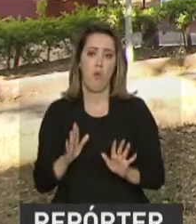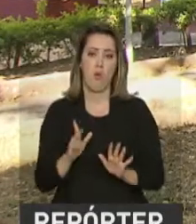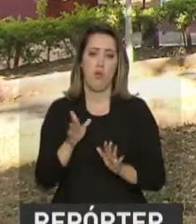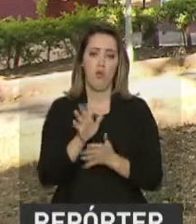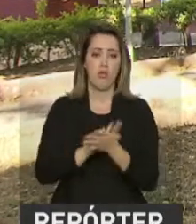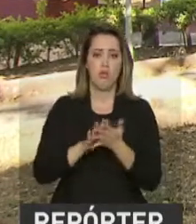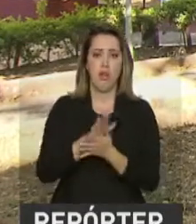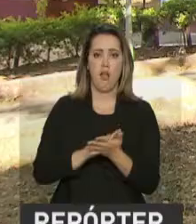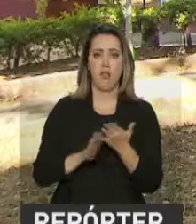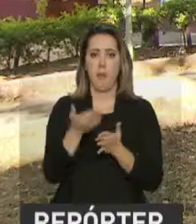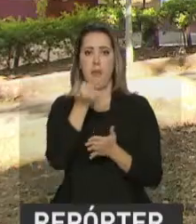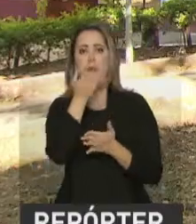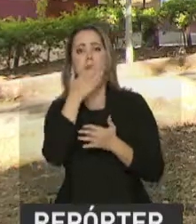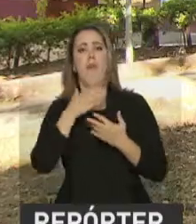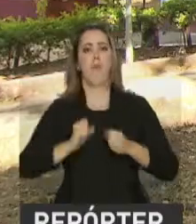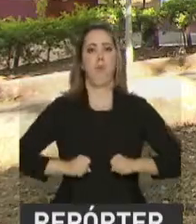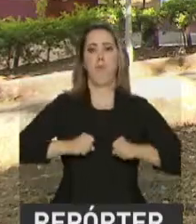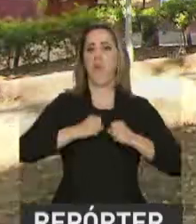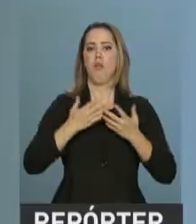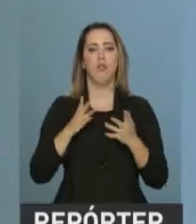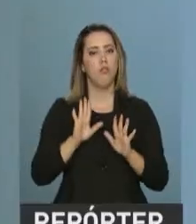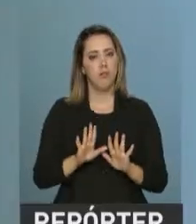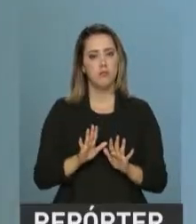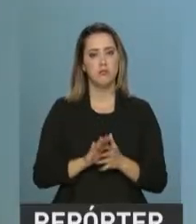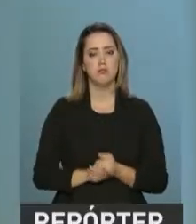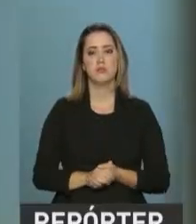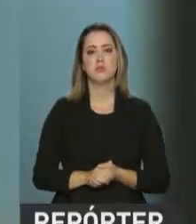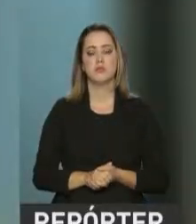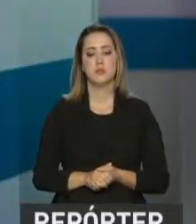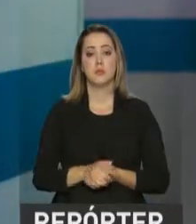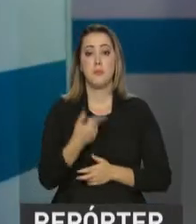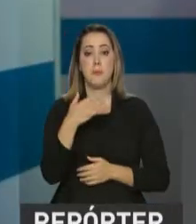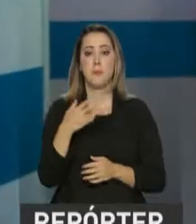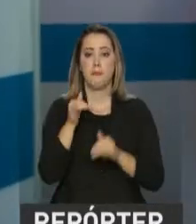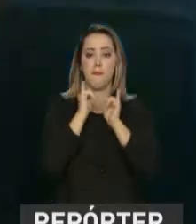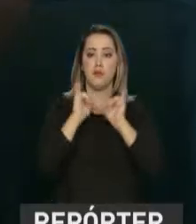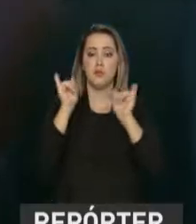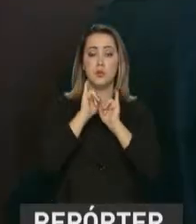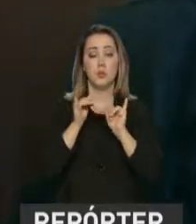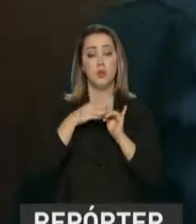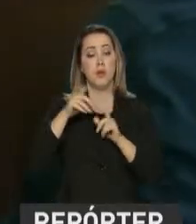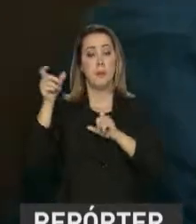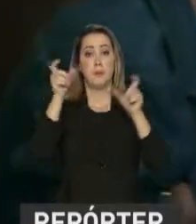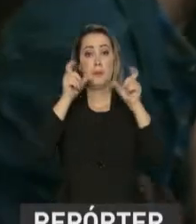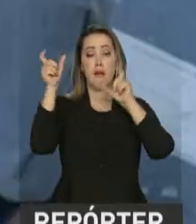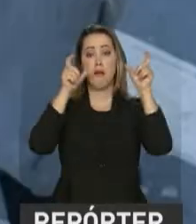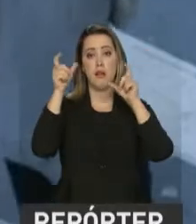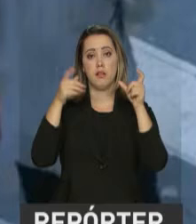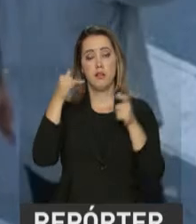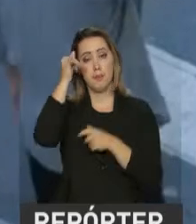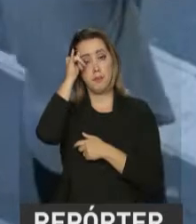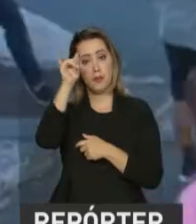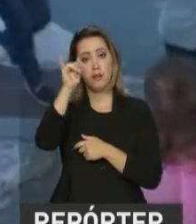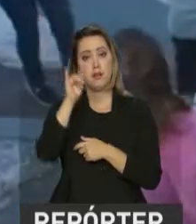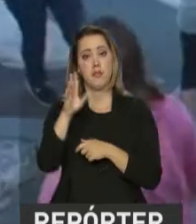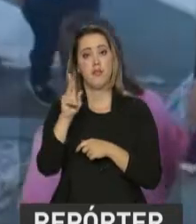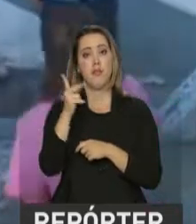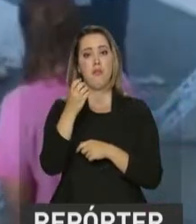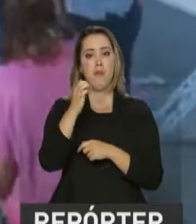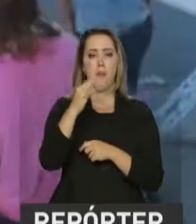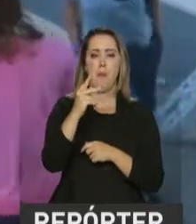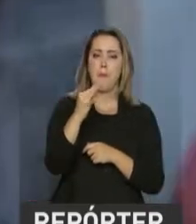exagerado não com o médio marcou muita gordura e uma campanha foi lançada para concientizar sobre a prevenção às hepatites